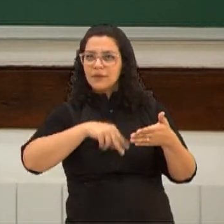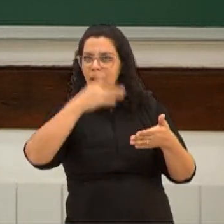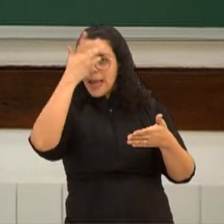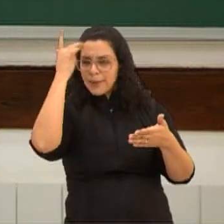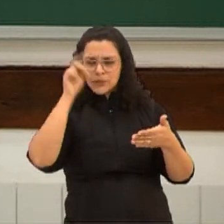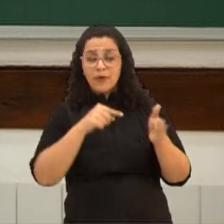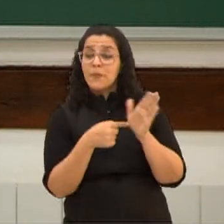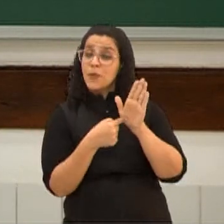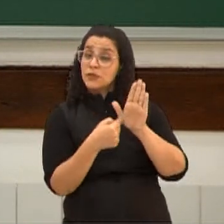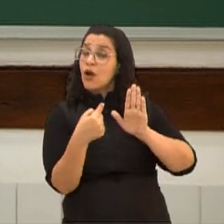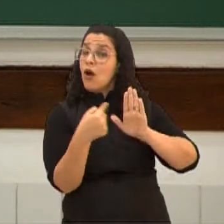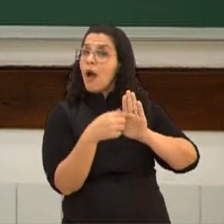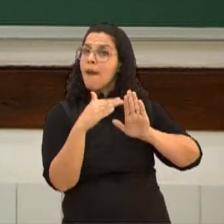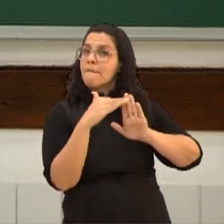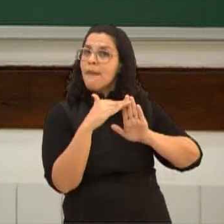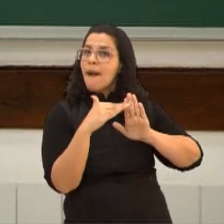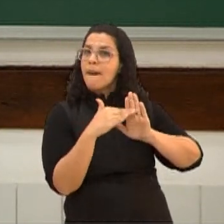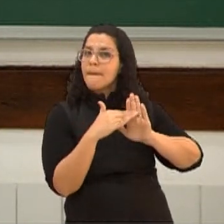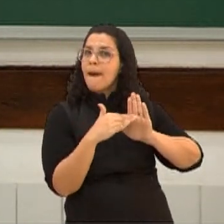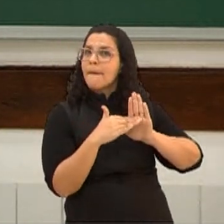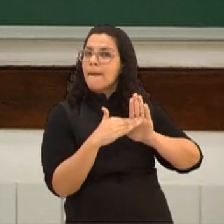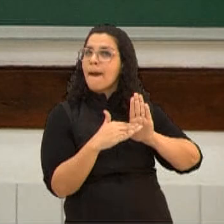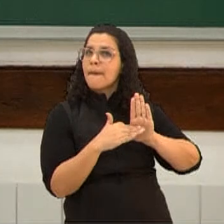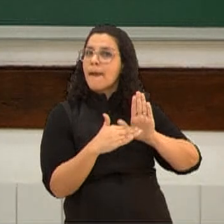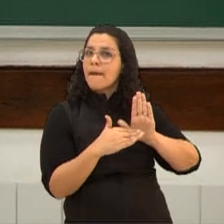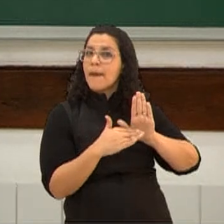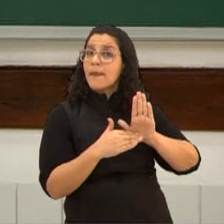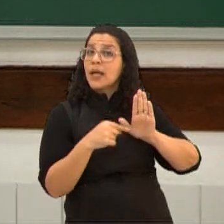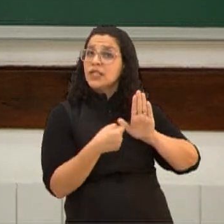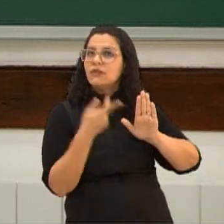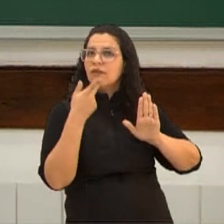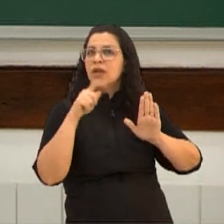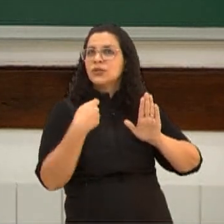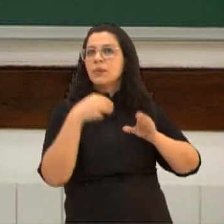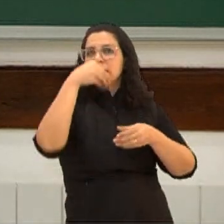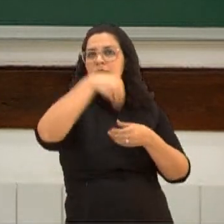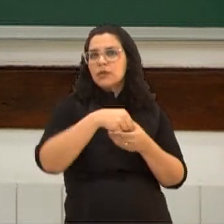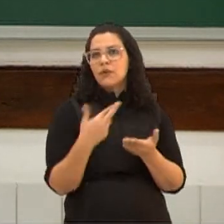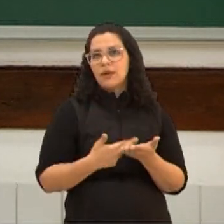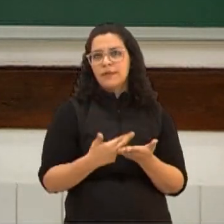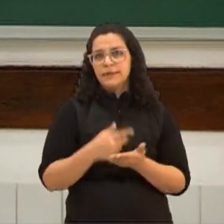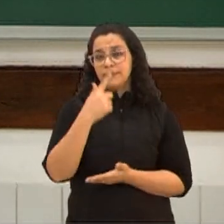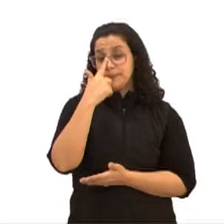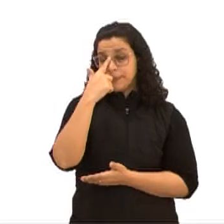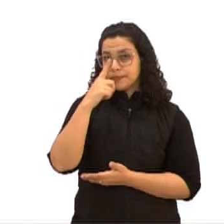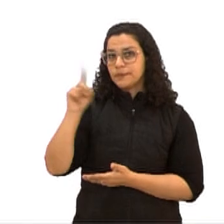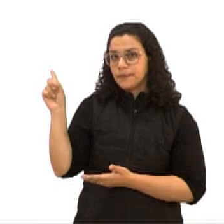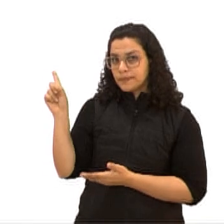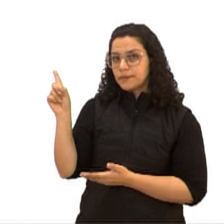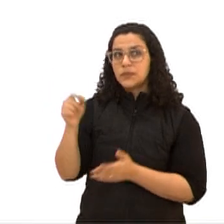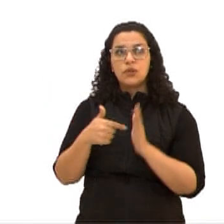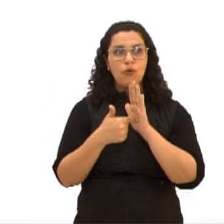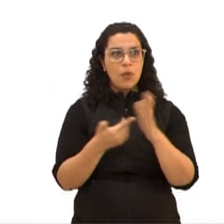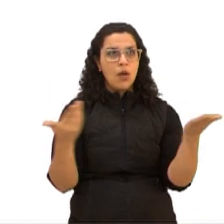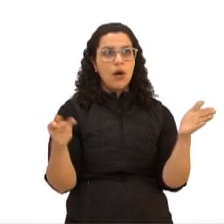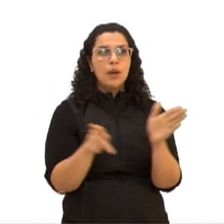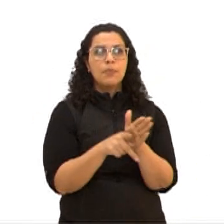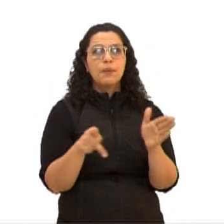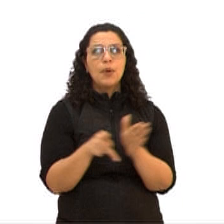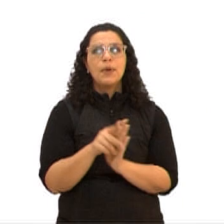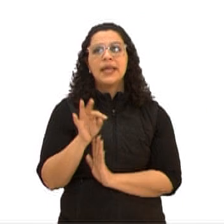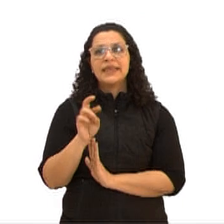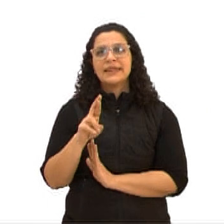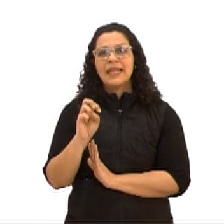Ela apresenta aquilo que será tratado na revista. O que eu trouxe para vocês chama